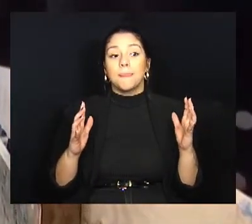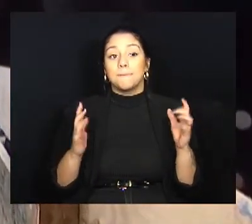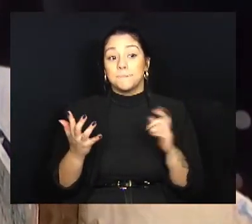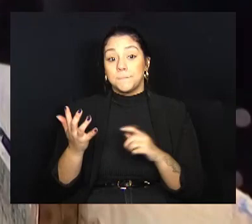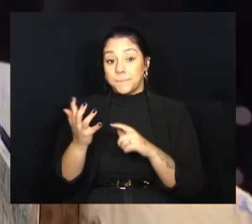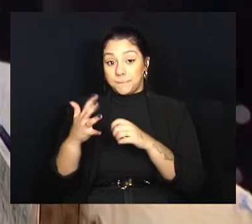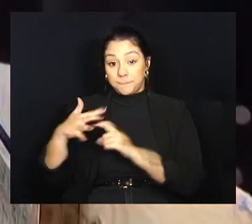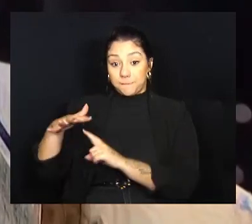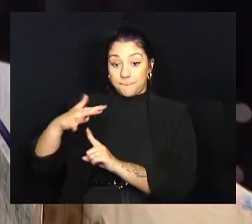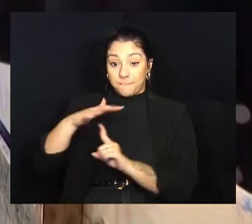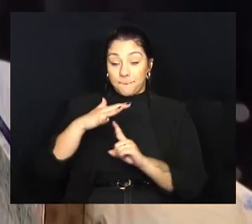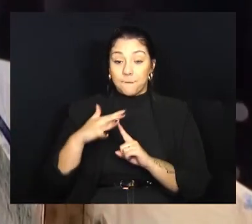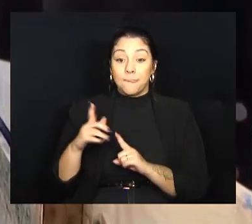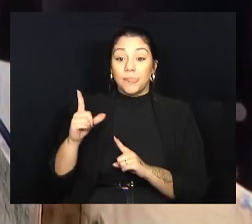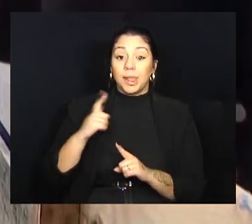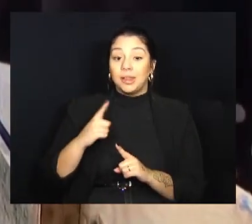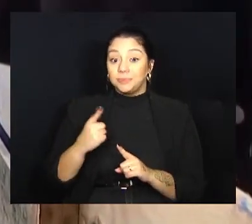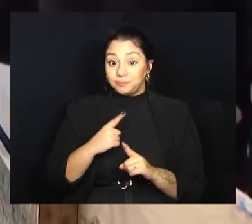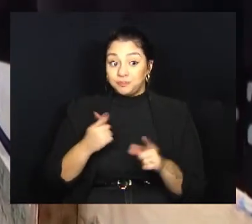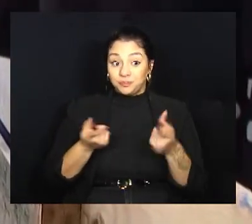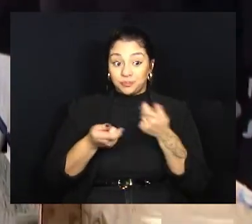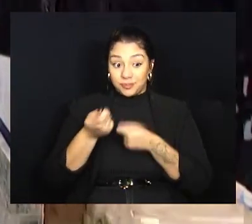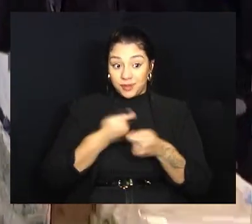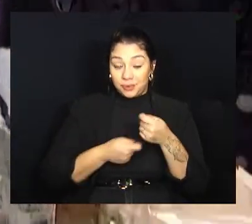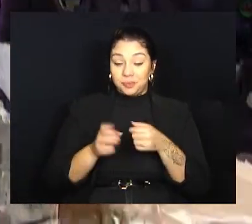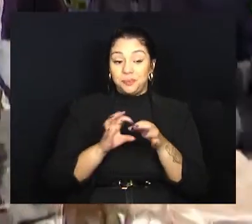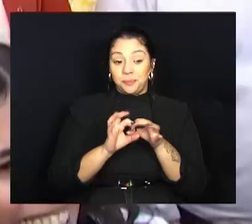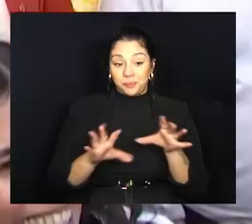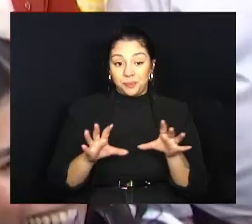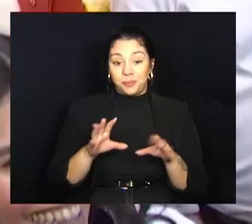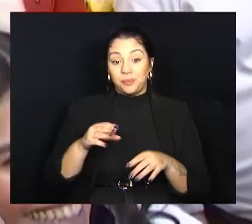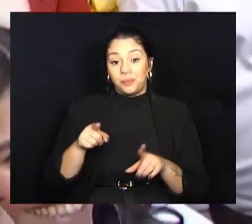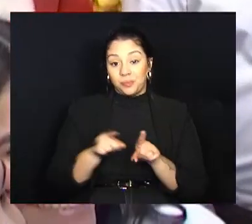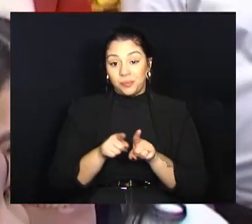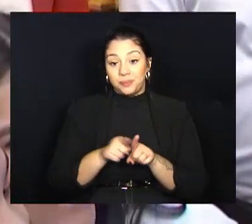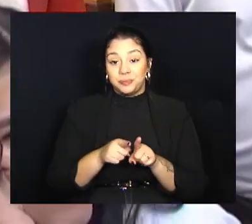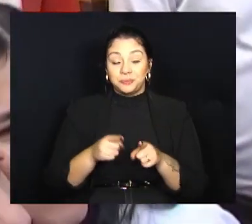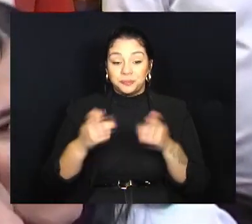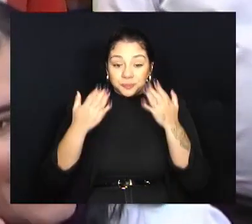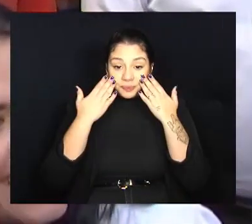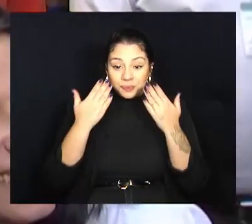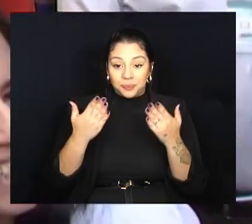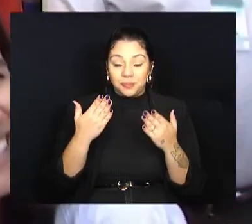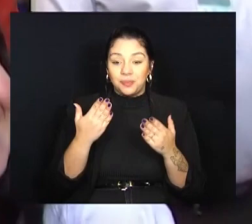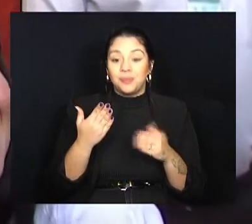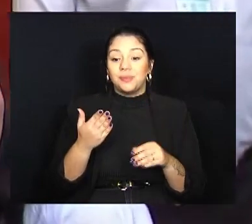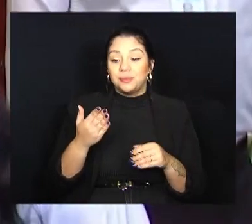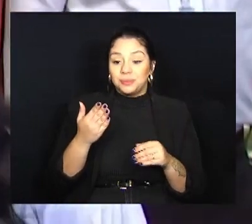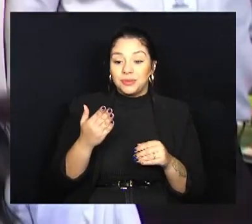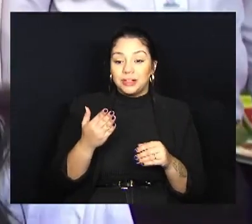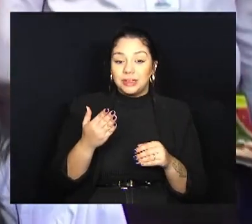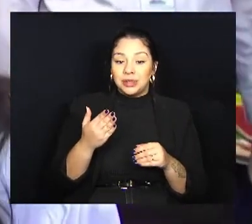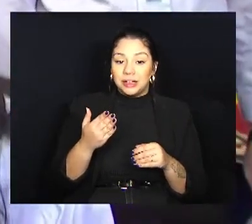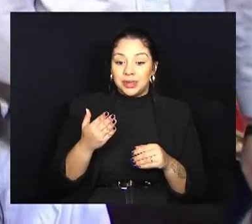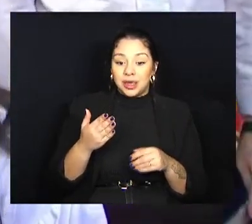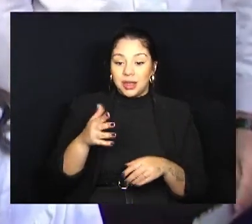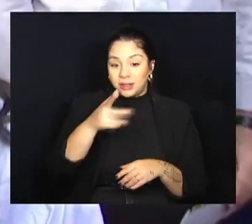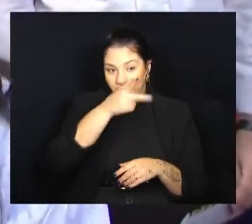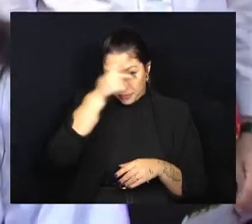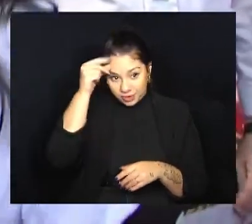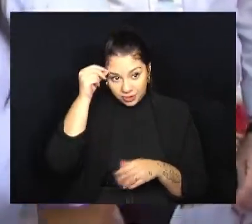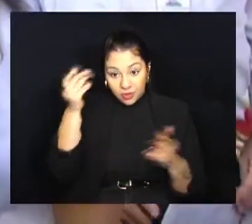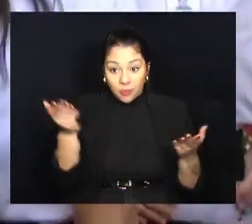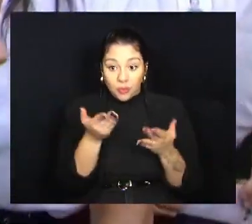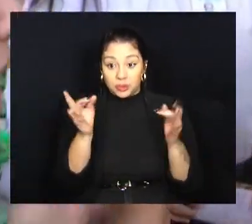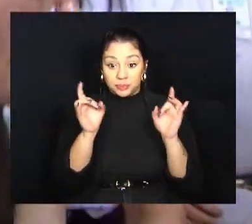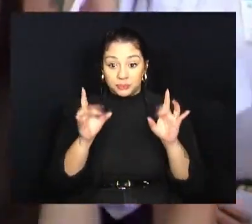também vai oferecer crédito para MEI, ME, EPP. Vai ser lá na frente do Paço Municipal, no arruamento, mas hoje especialmente eles estão aqui